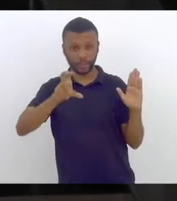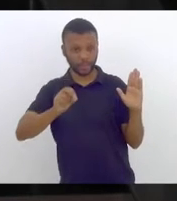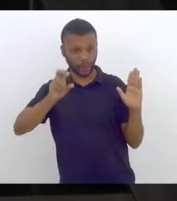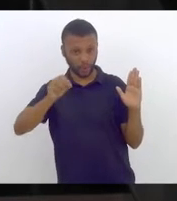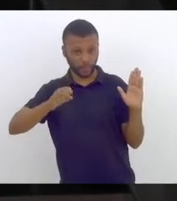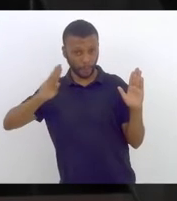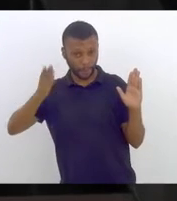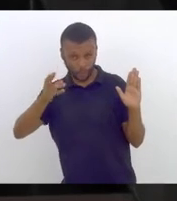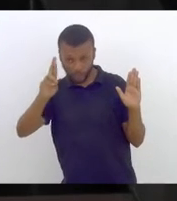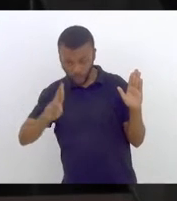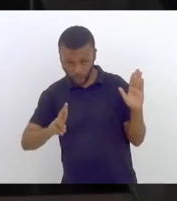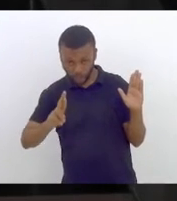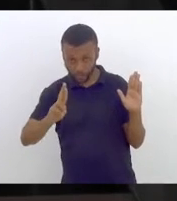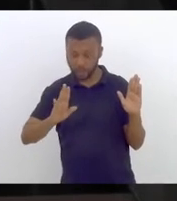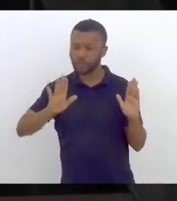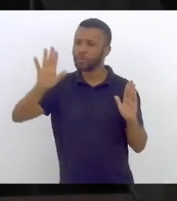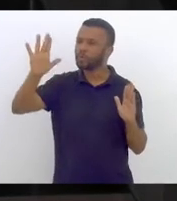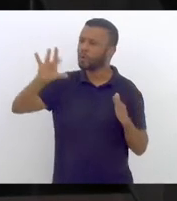do governo está aí?